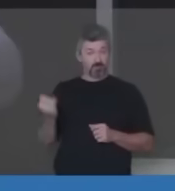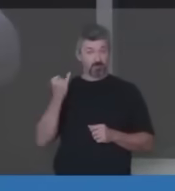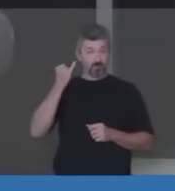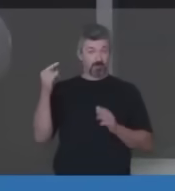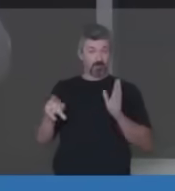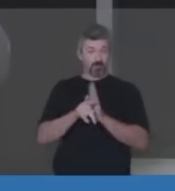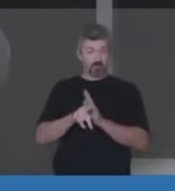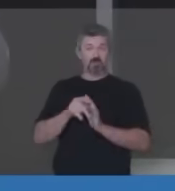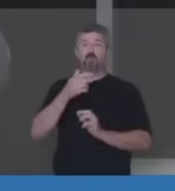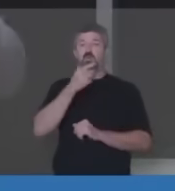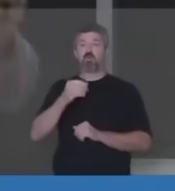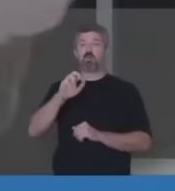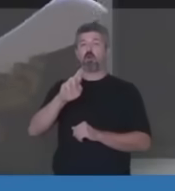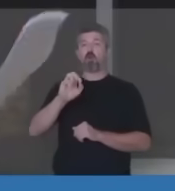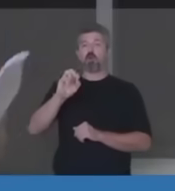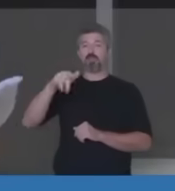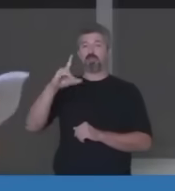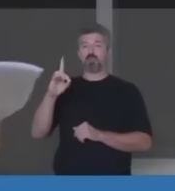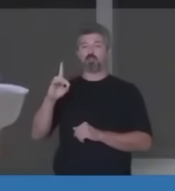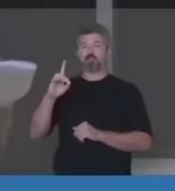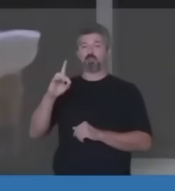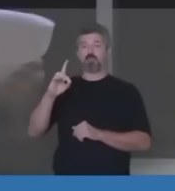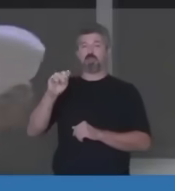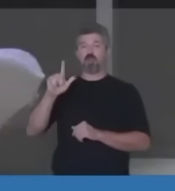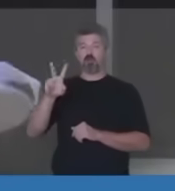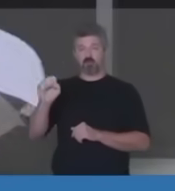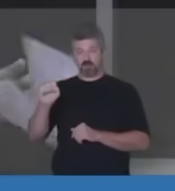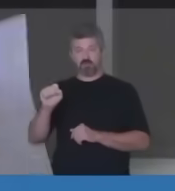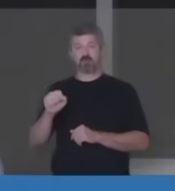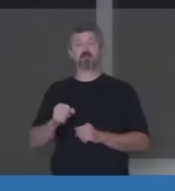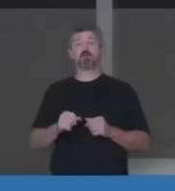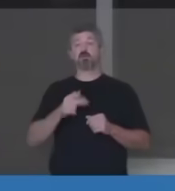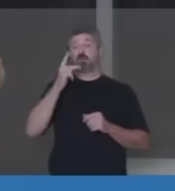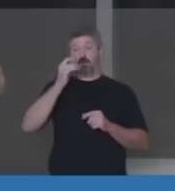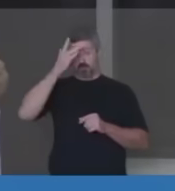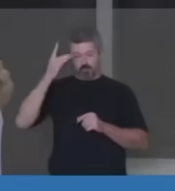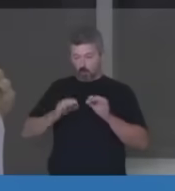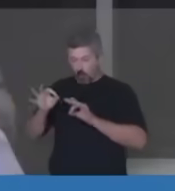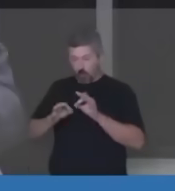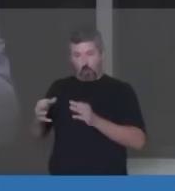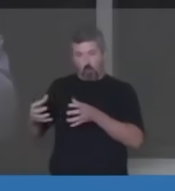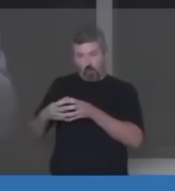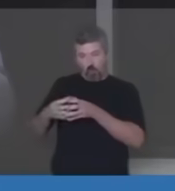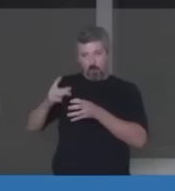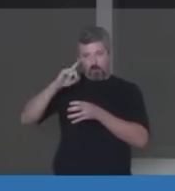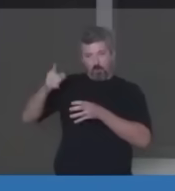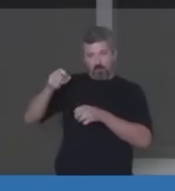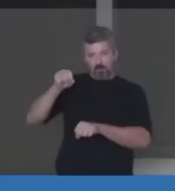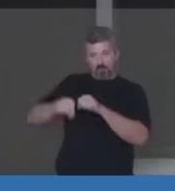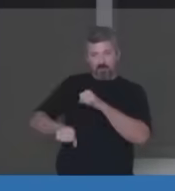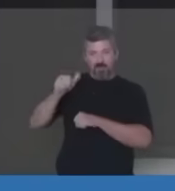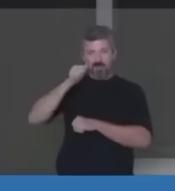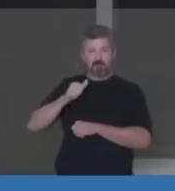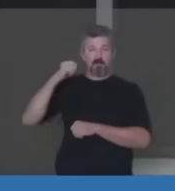major Ronald Paulo Alves, também apontado por algumas testemunhas como alguém que organizou o grupo que mandou matar a